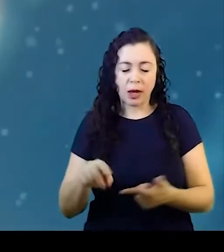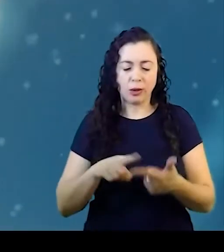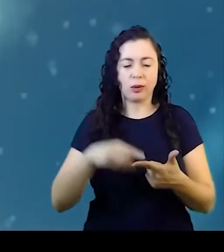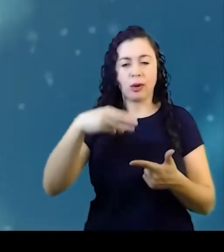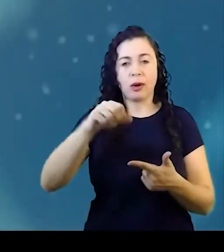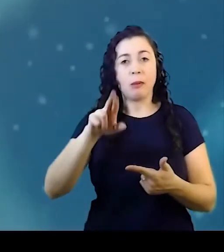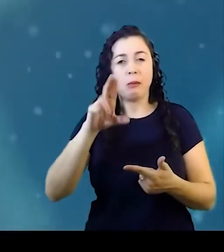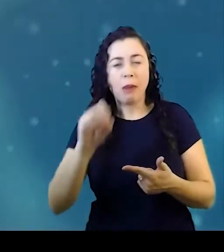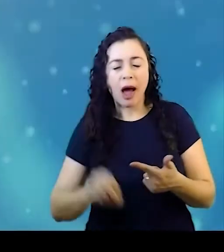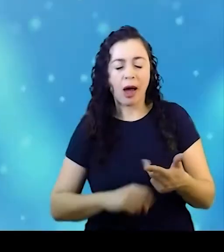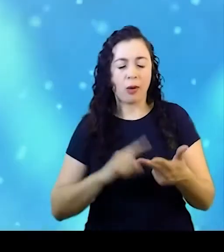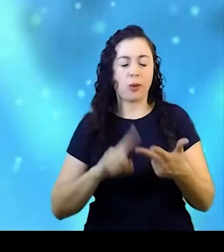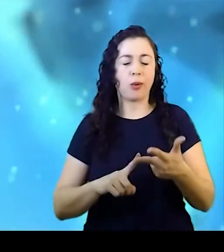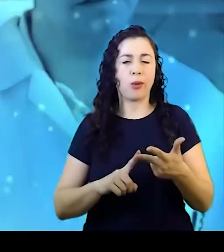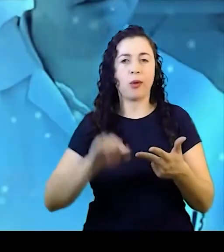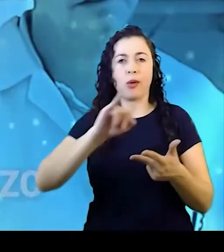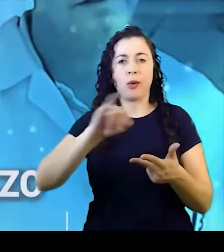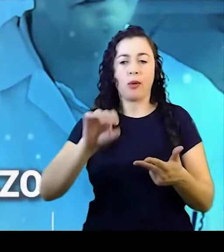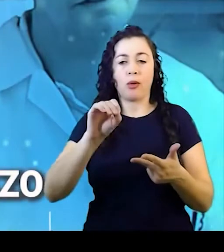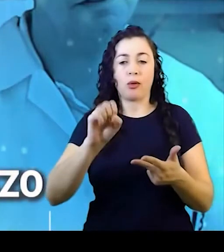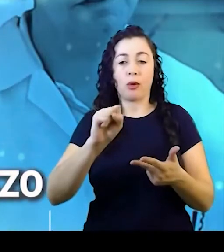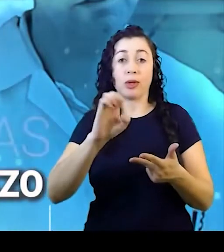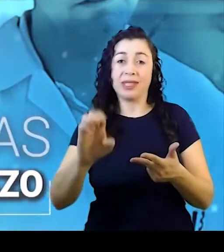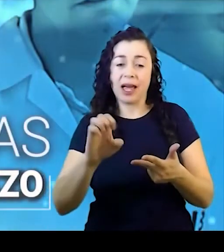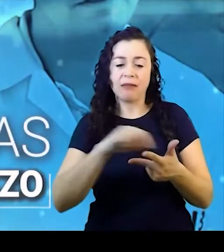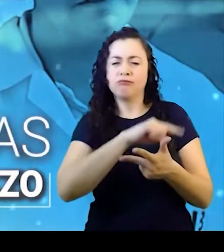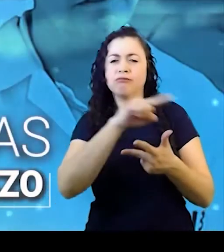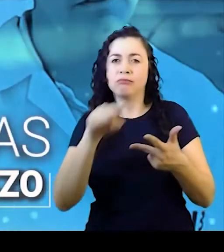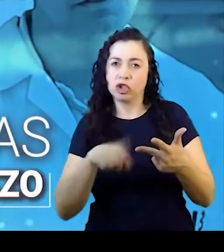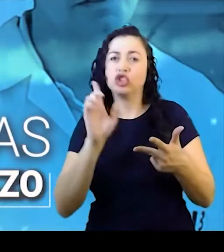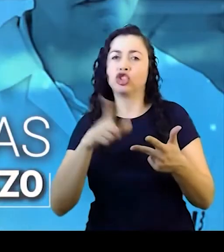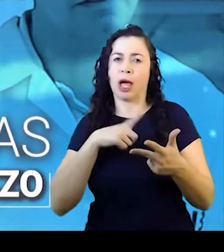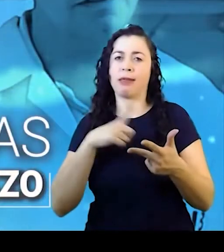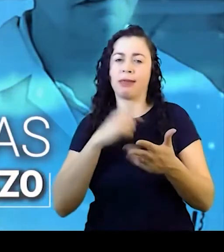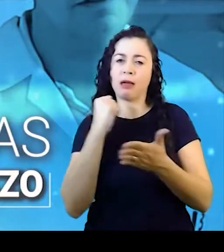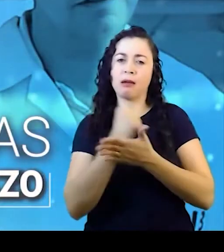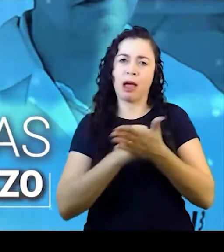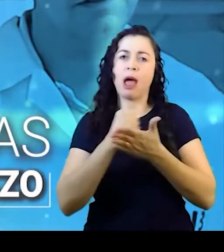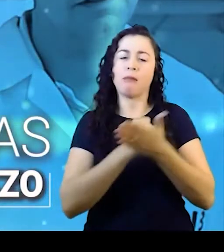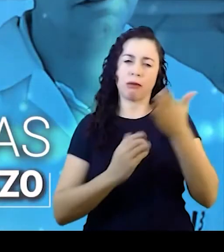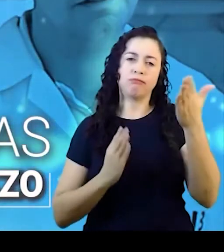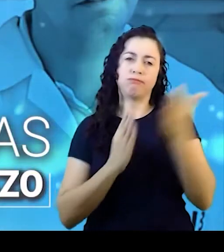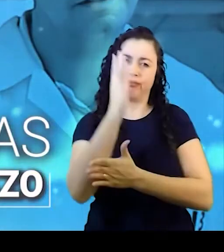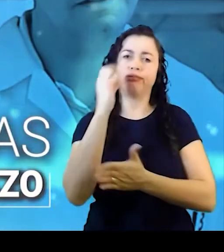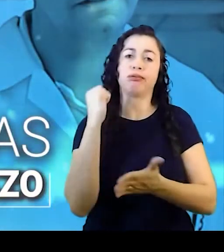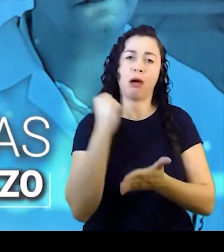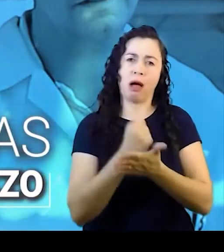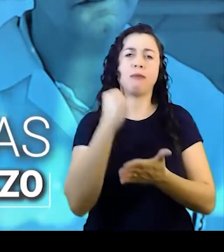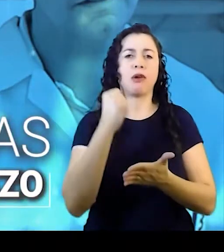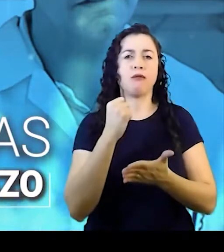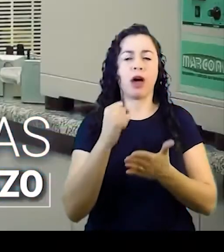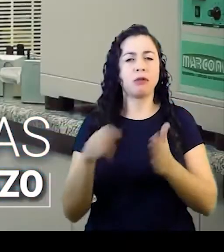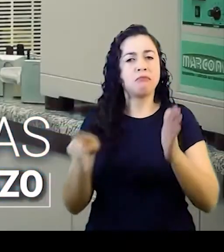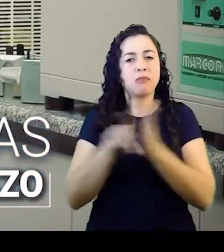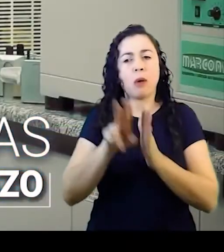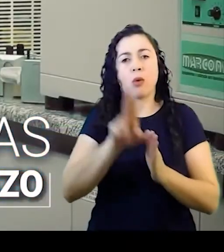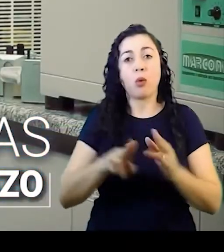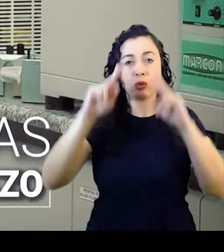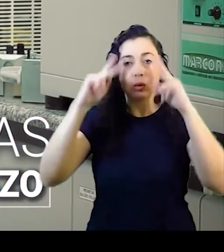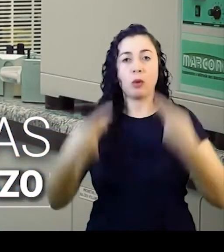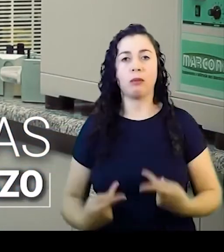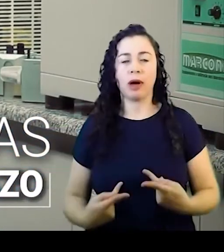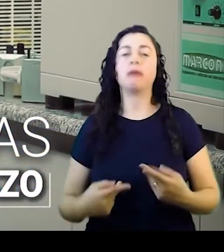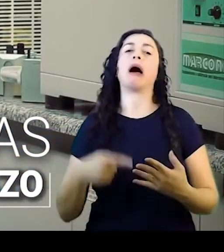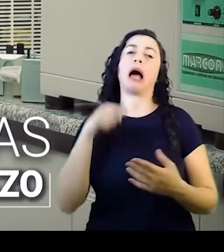Vinolo, professor José Modena, que já são validados como medicamento humano, entendeu? Esses